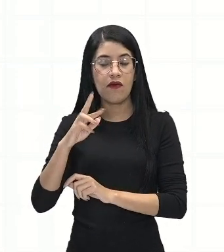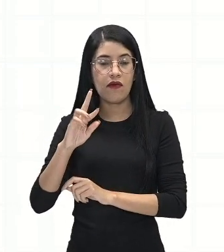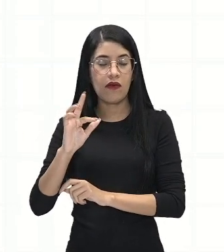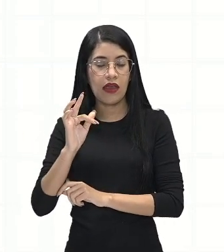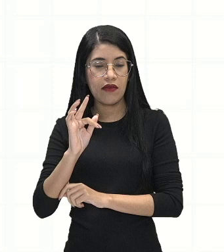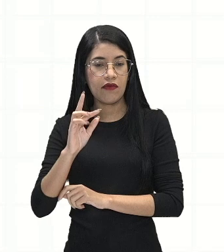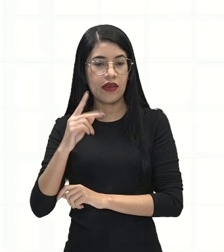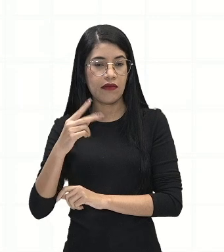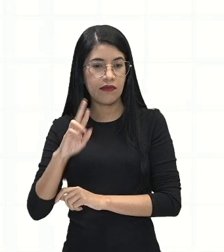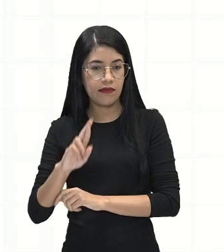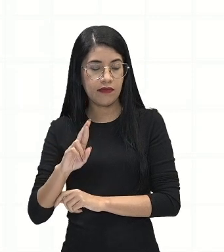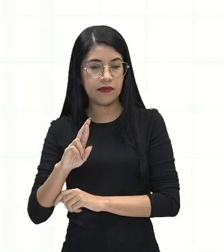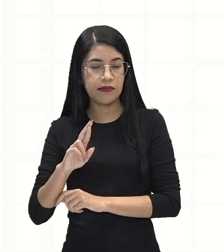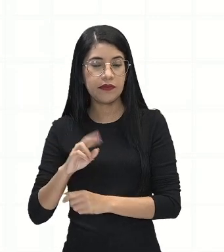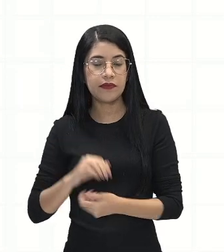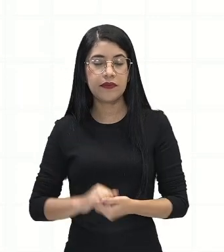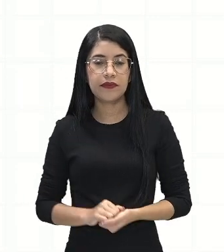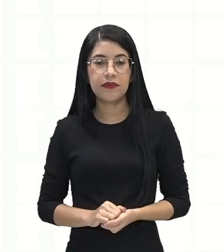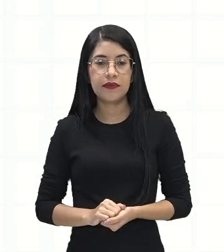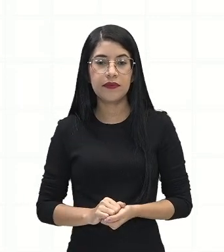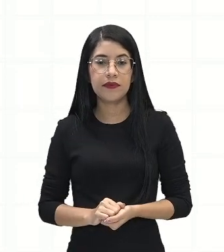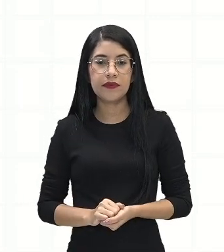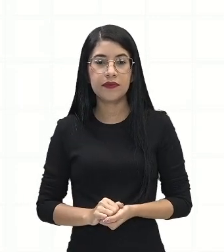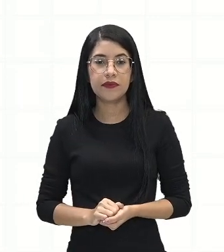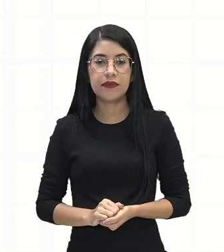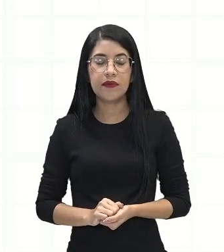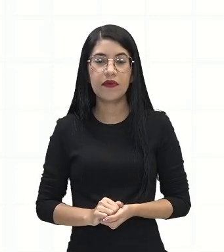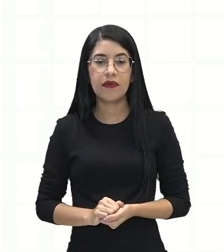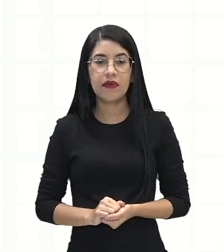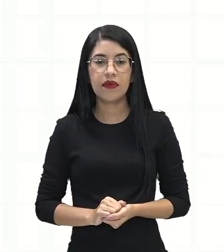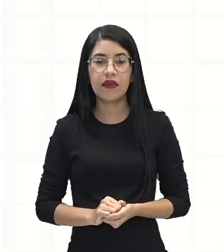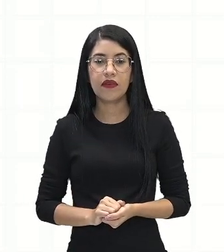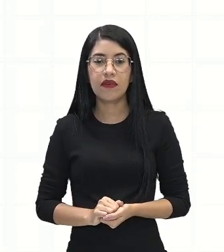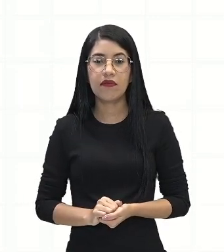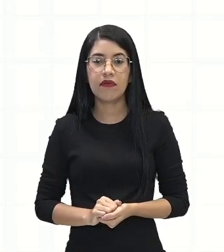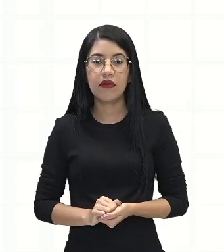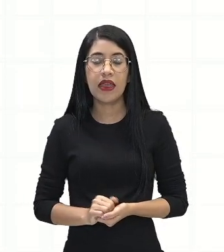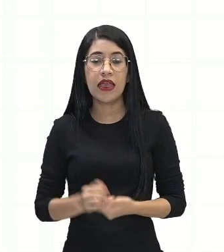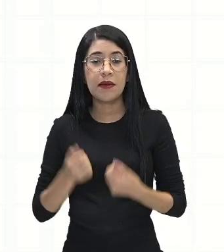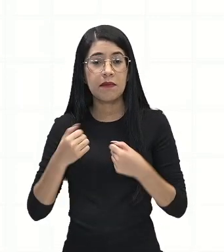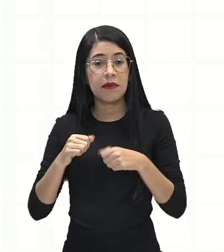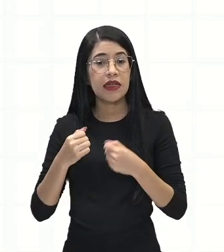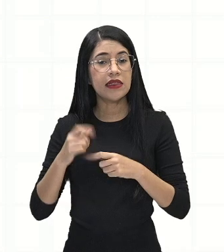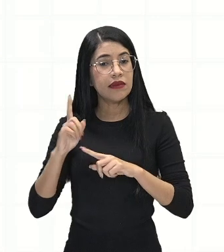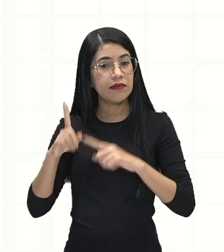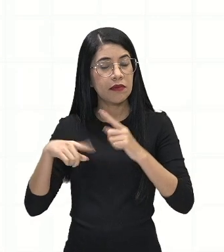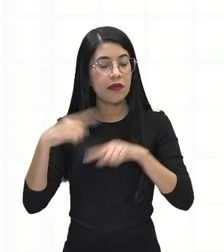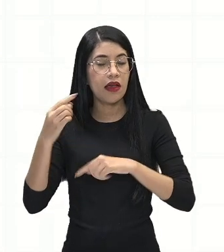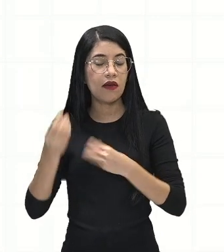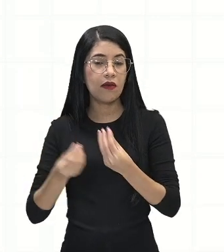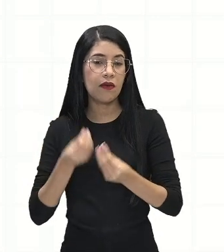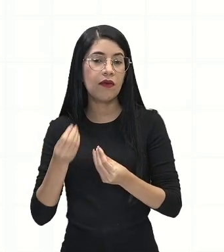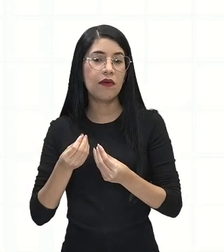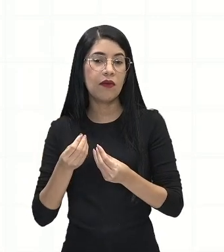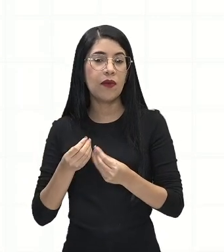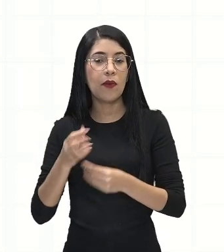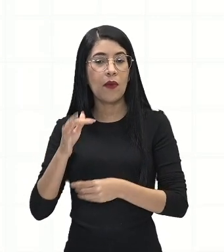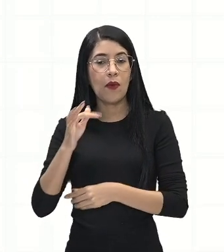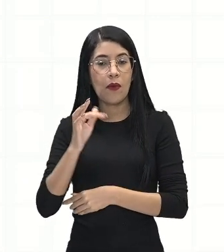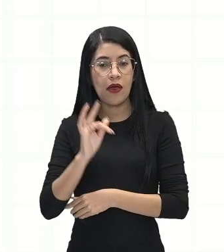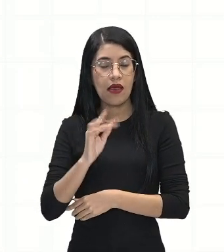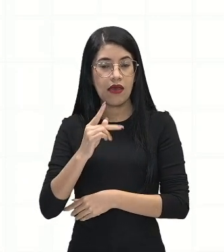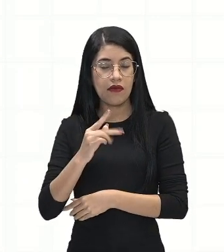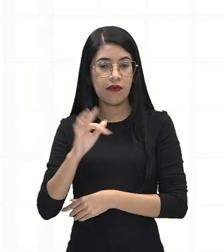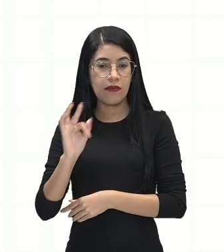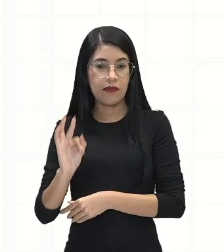já tinha visualizado, e ele vai ser vencido, né, essa força resistente vai ser vencida. A força potente